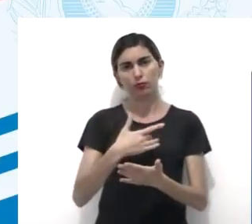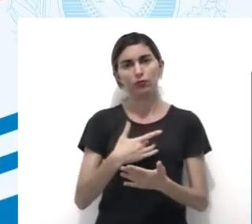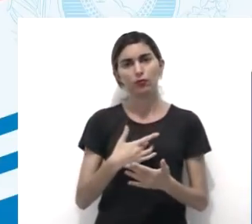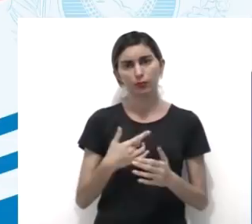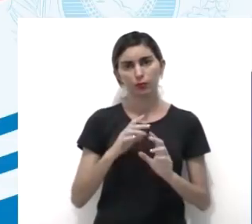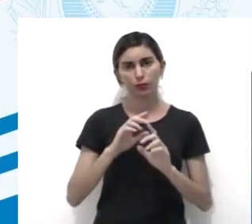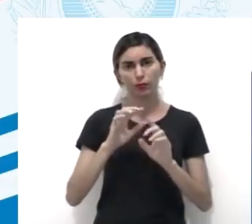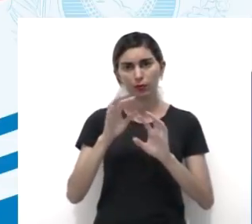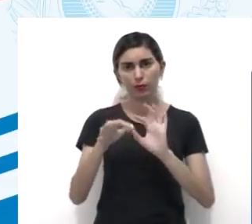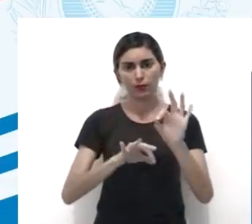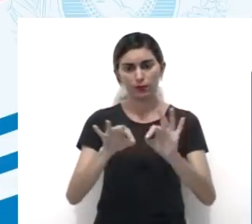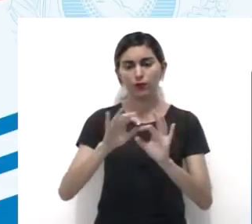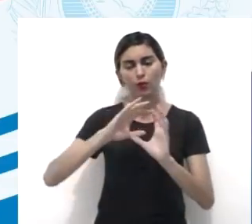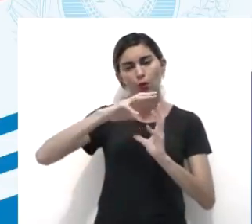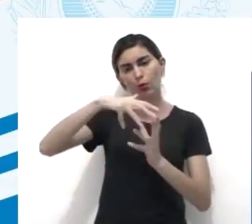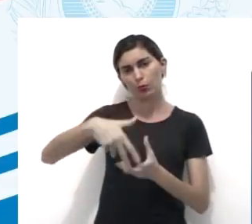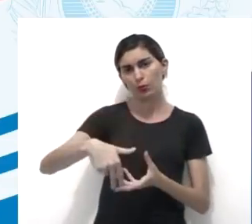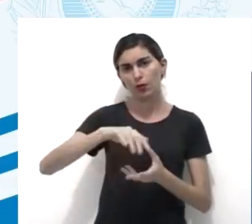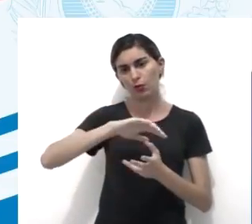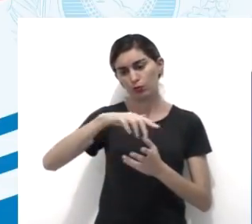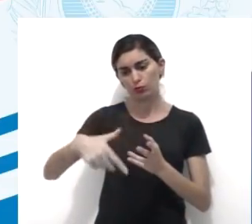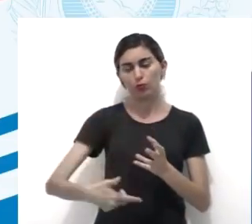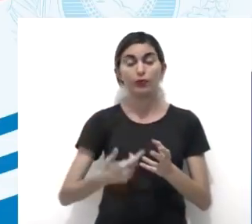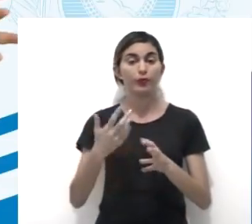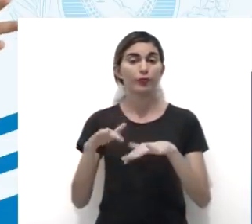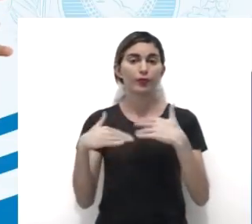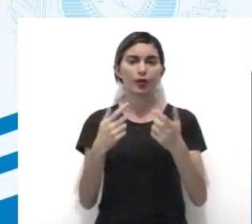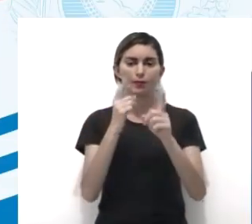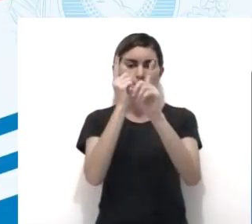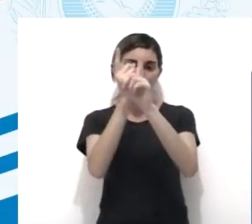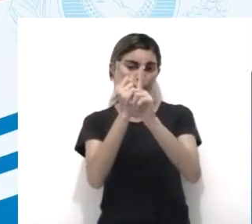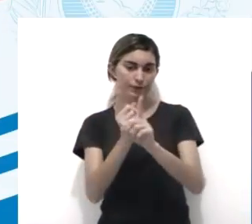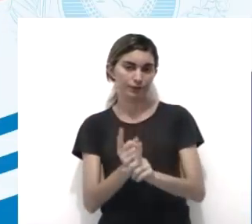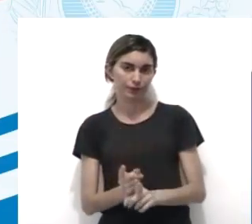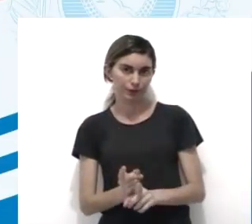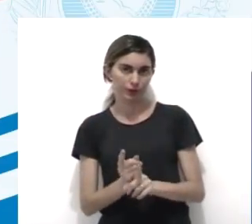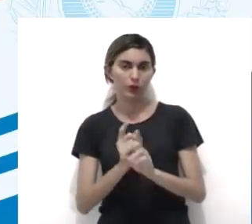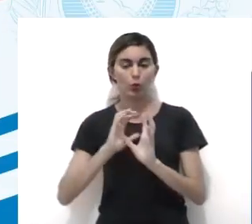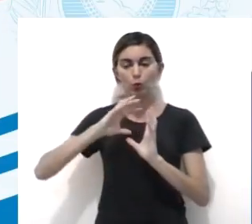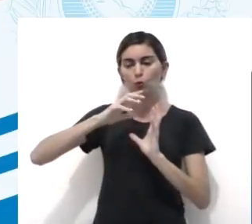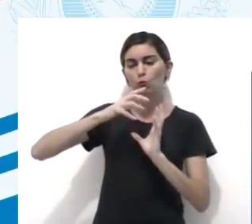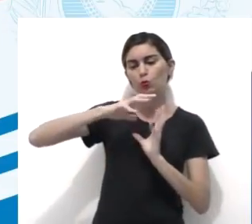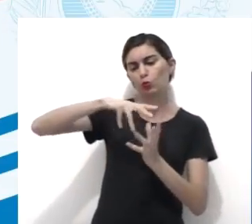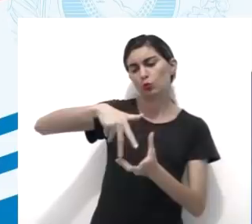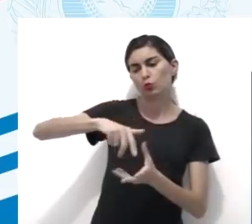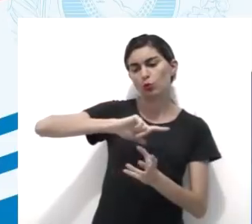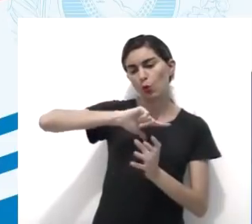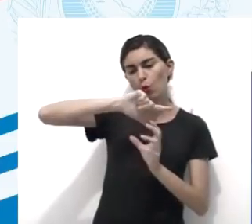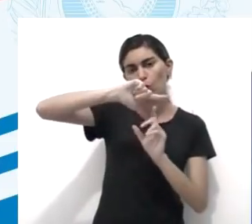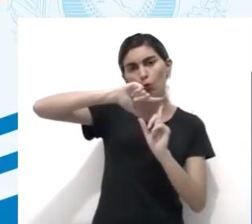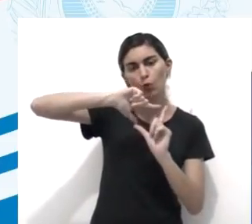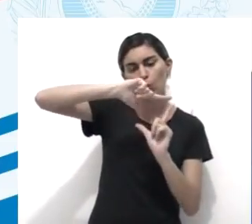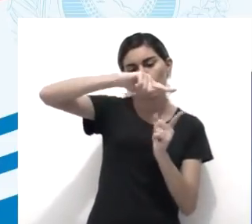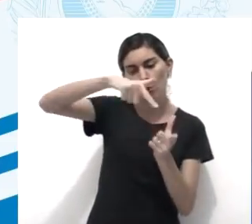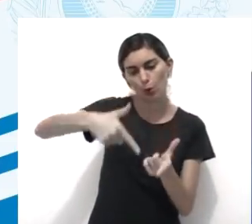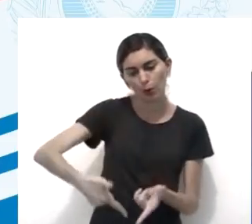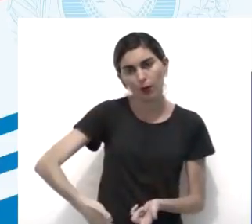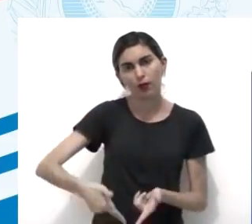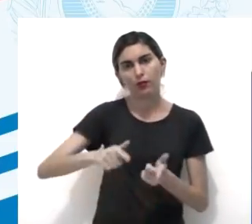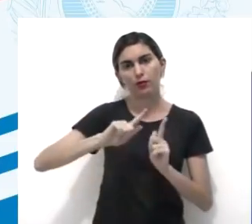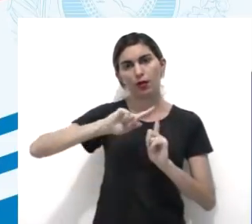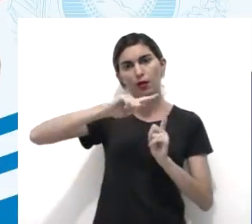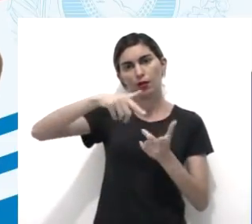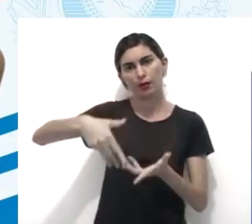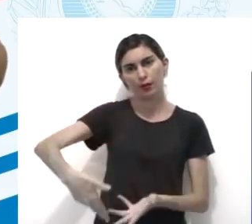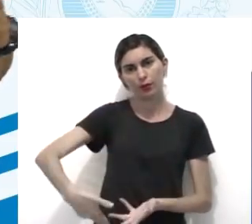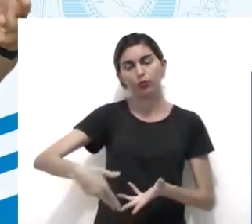iniciais de configuração global, né? Então a gente vai identificar um mundo globalizado como um todo, né? Como